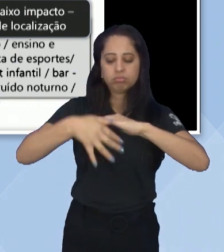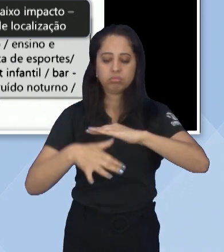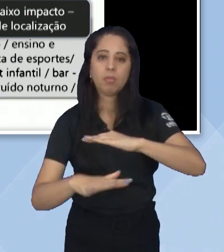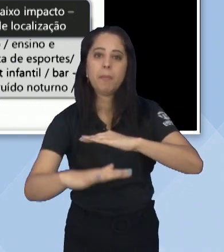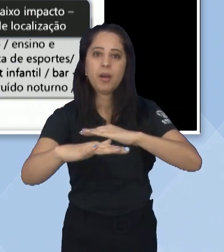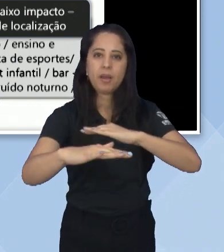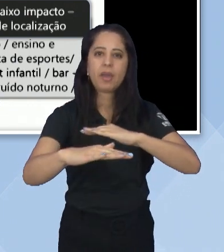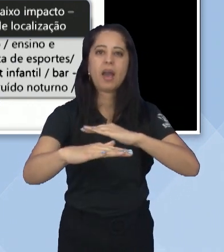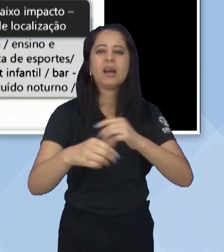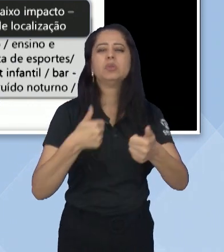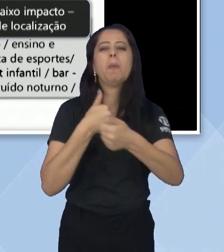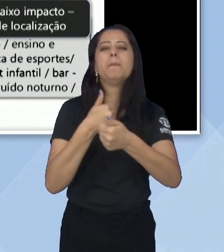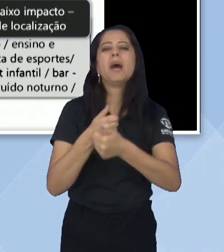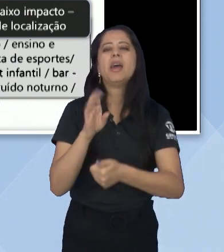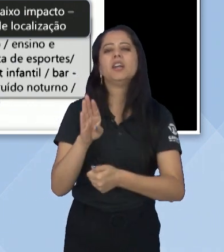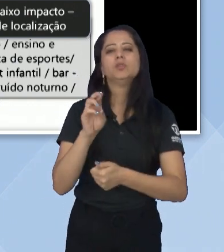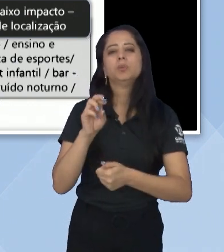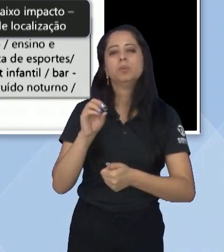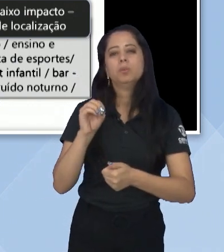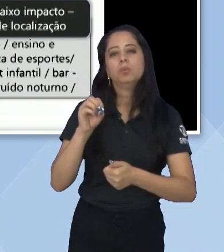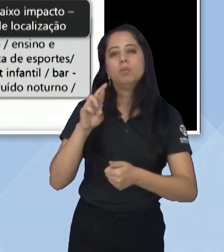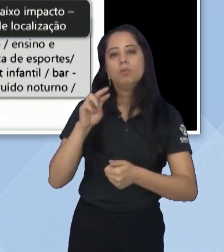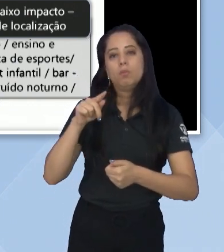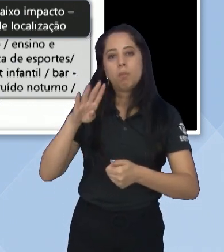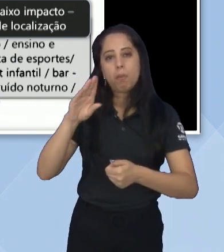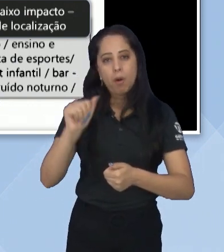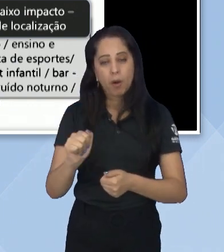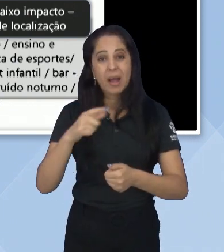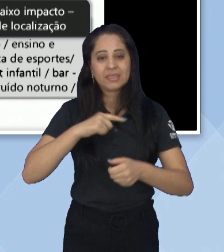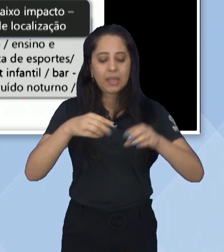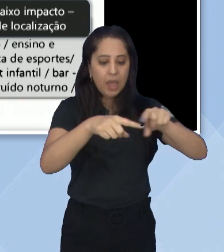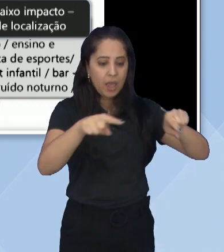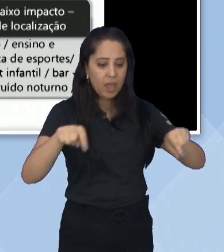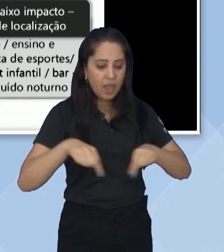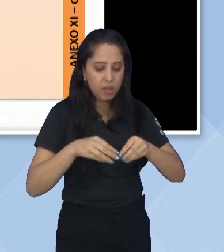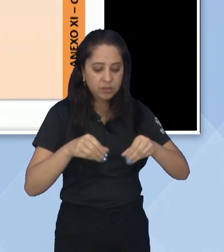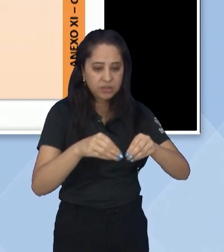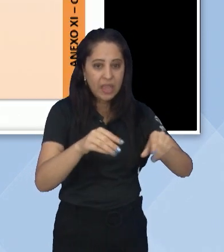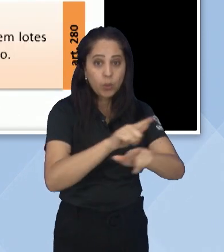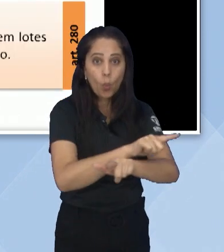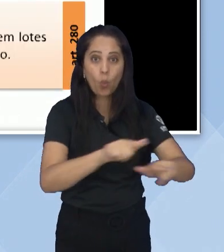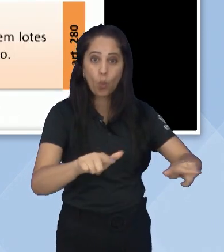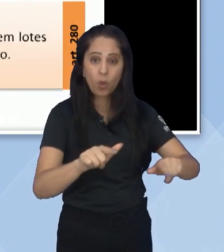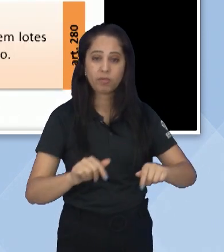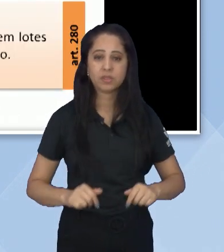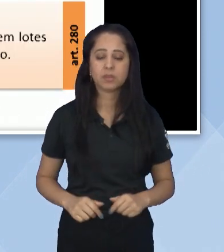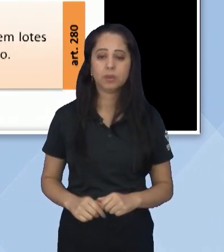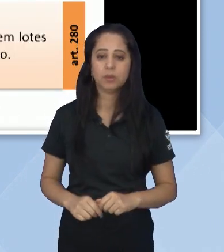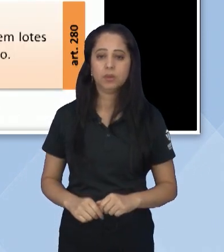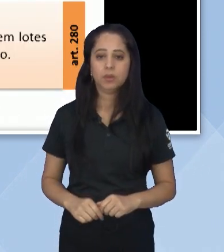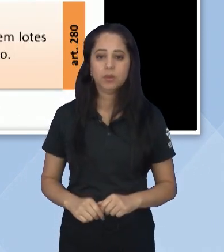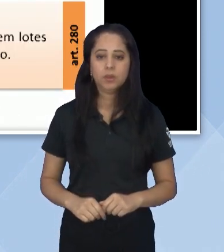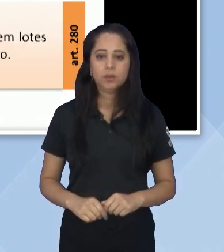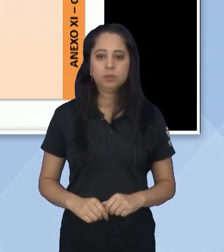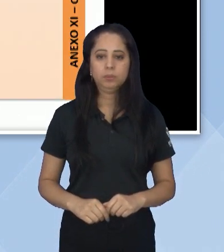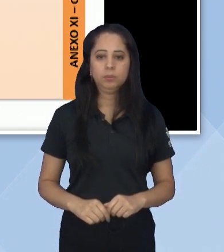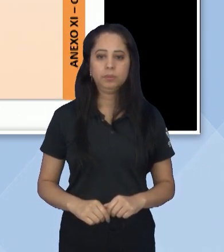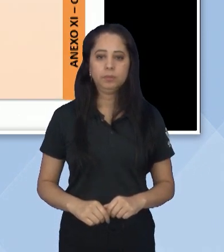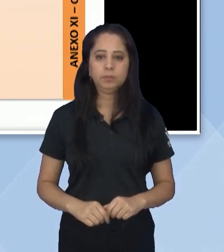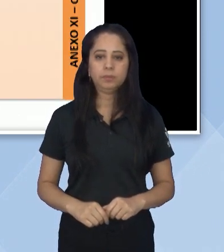sobrou ali da Borba Gato Então a gente tem uns terrenos que a gente entende que possa acontecer esse tipo de serviço vamos